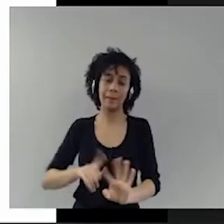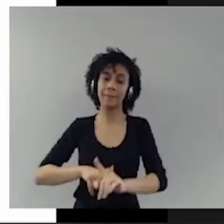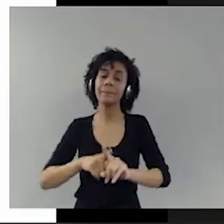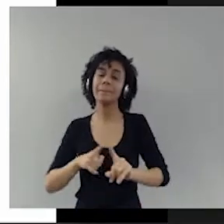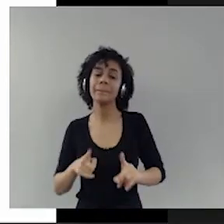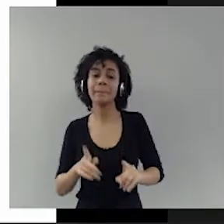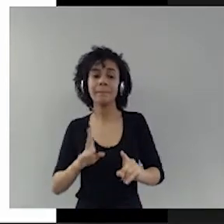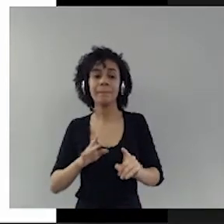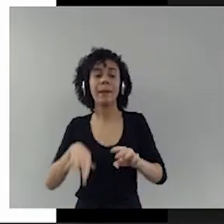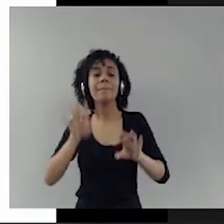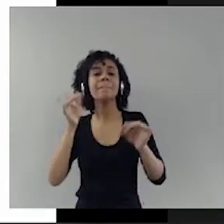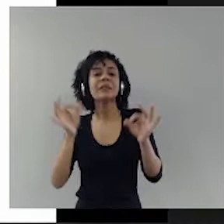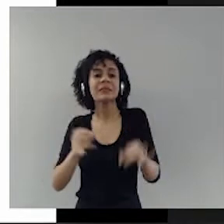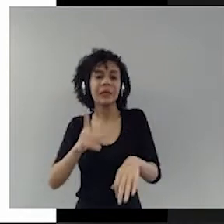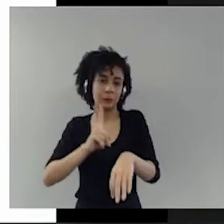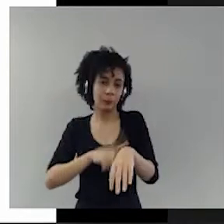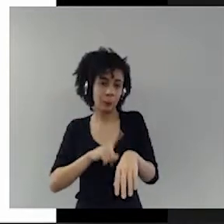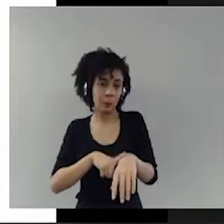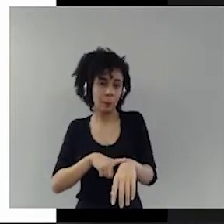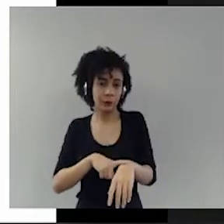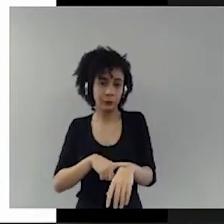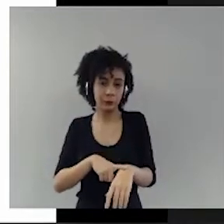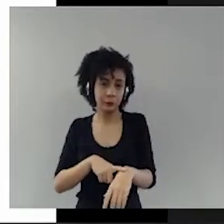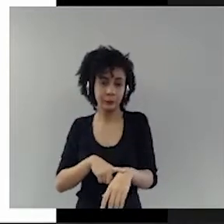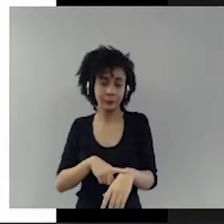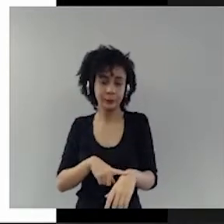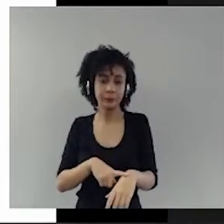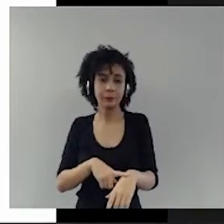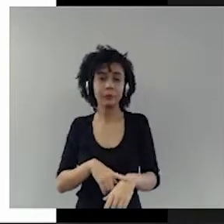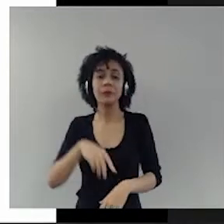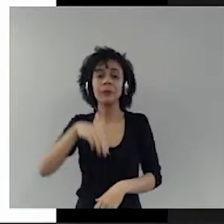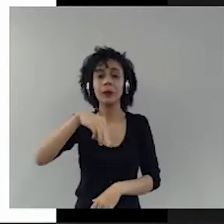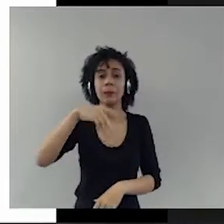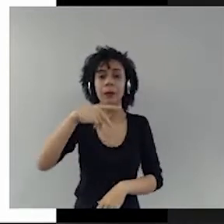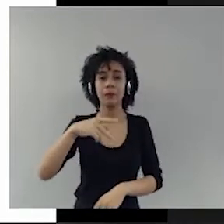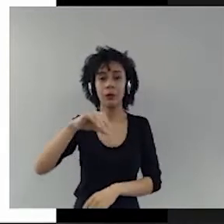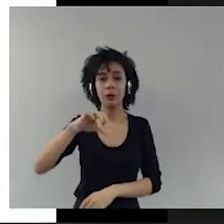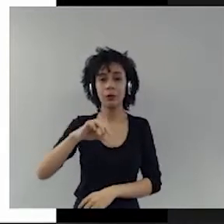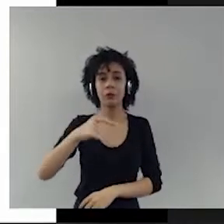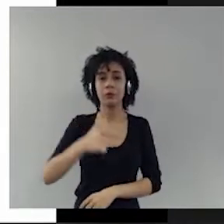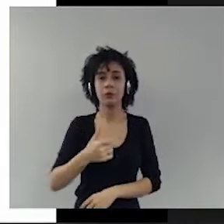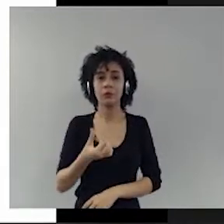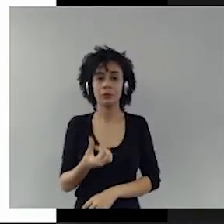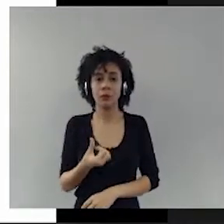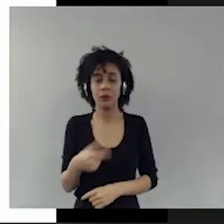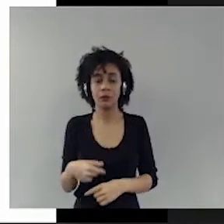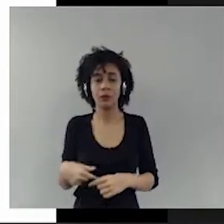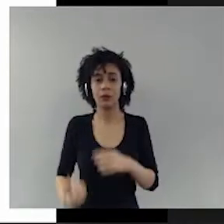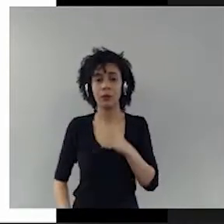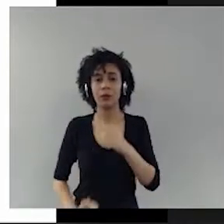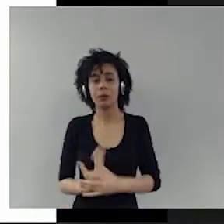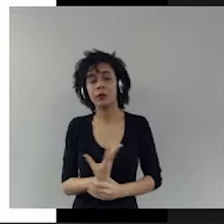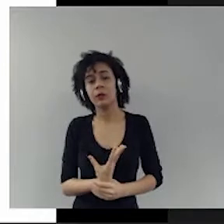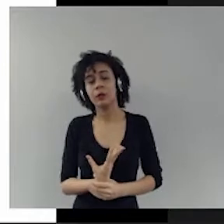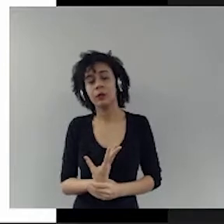lulu o anime p926 criou um